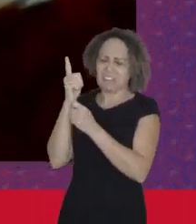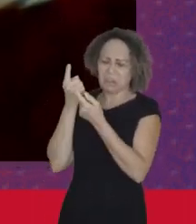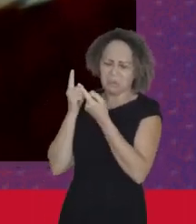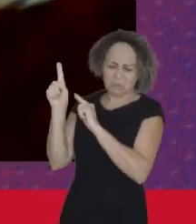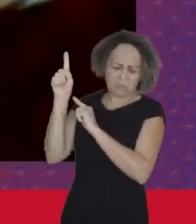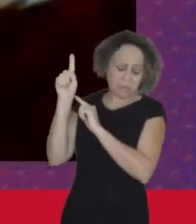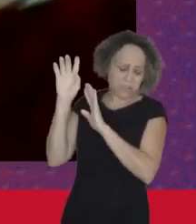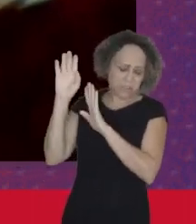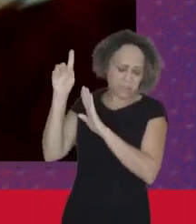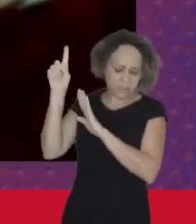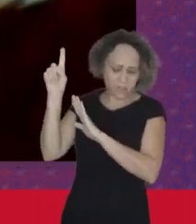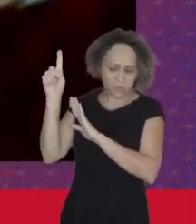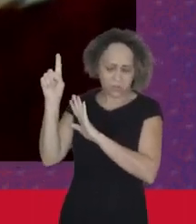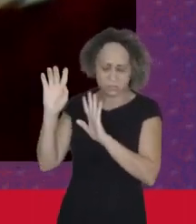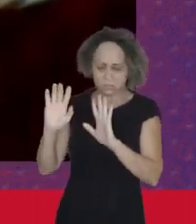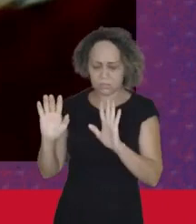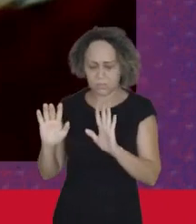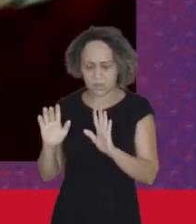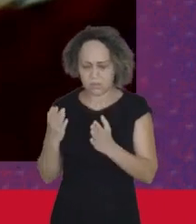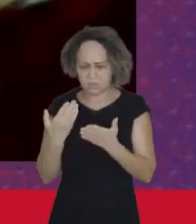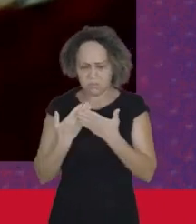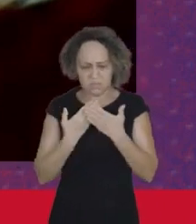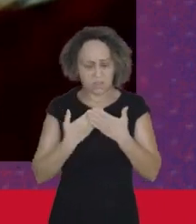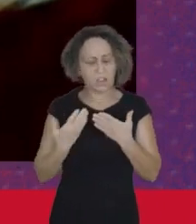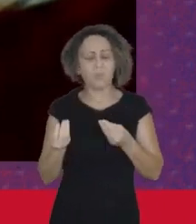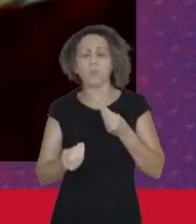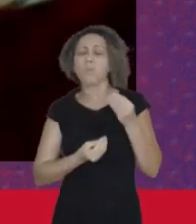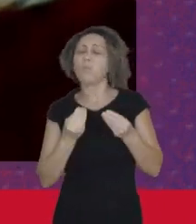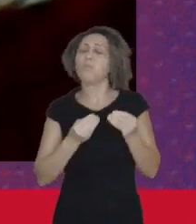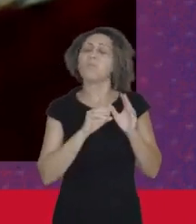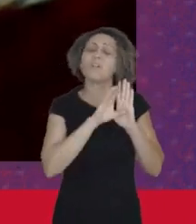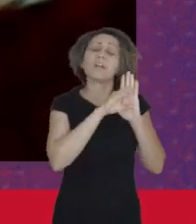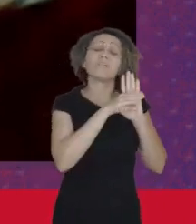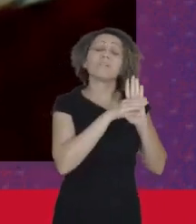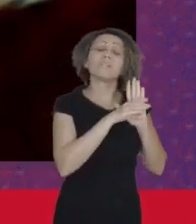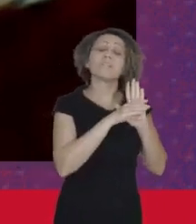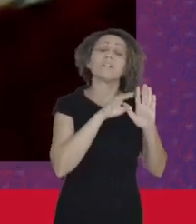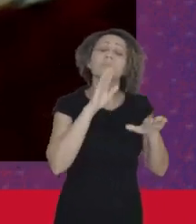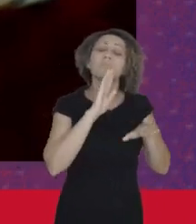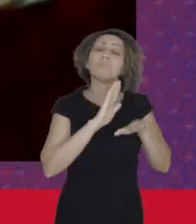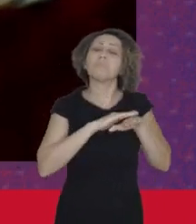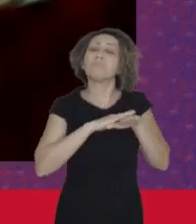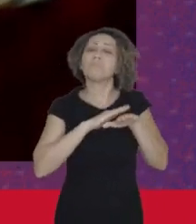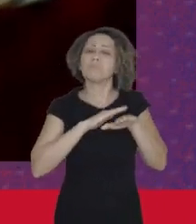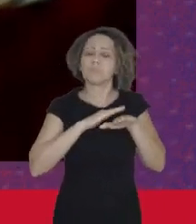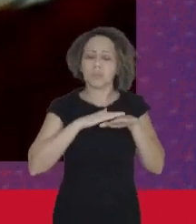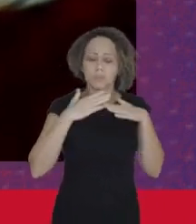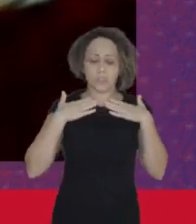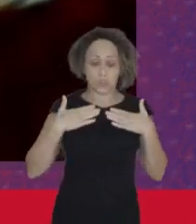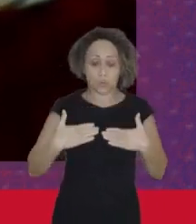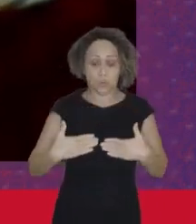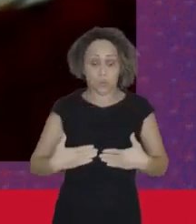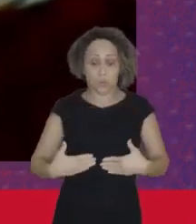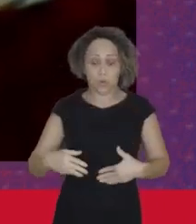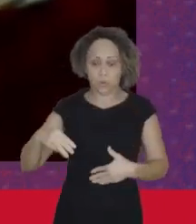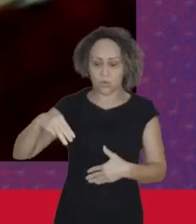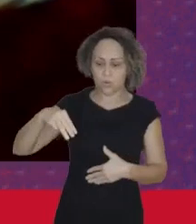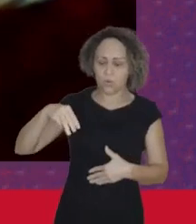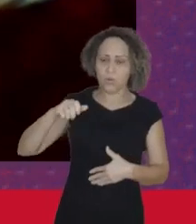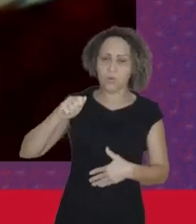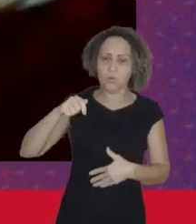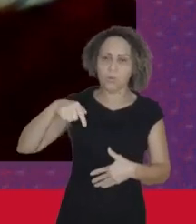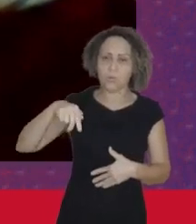Outra concepção de corpo que se seguiu a essa ideia do corpo-máquina é a ideia que